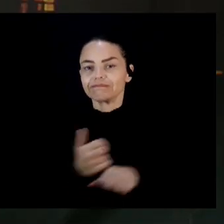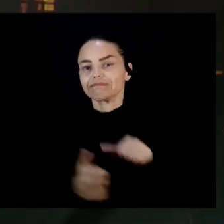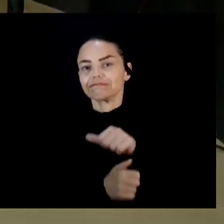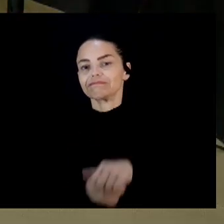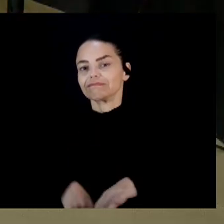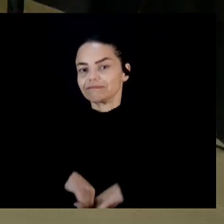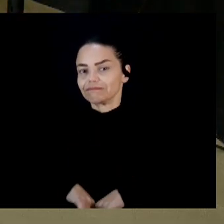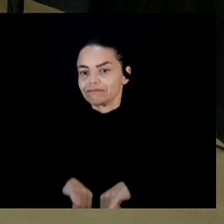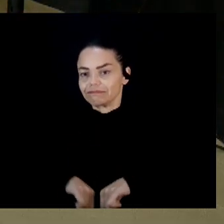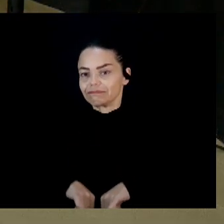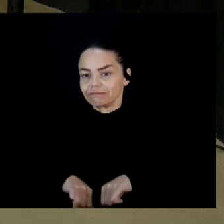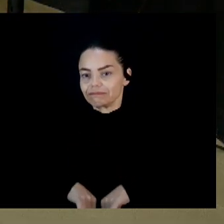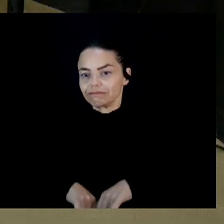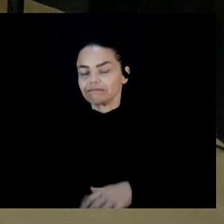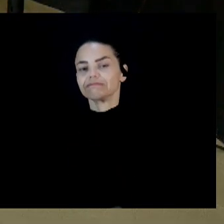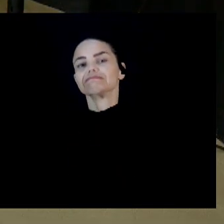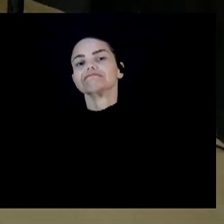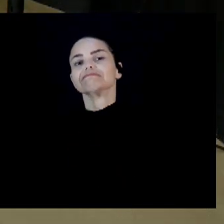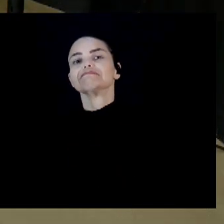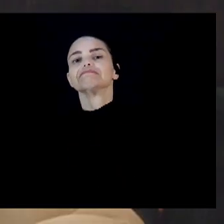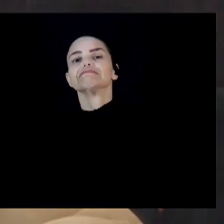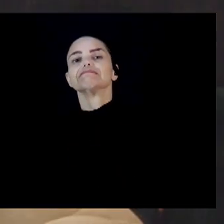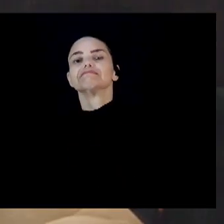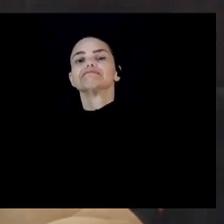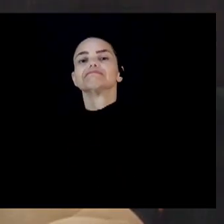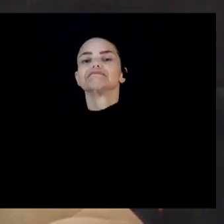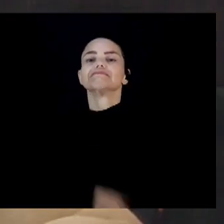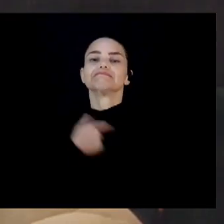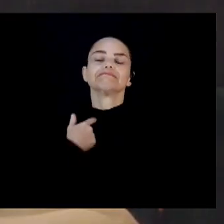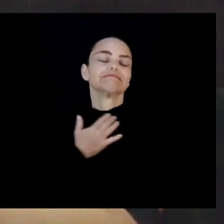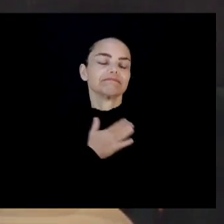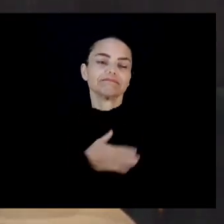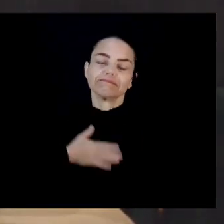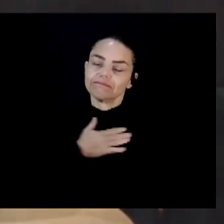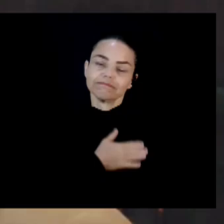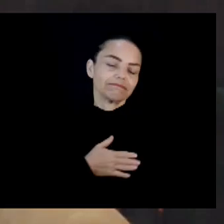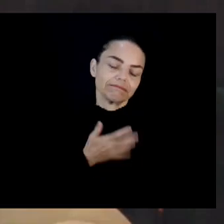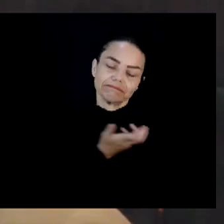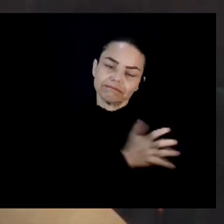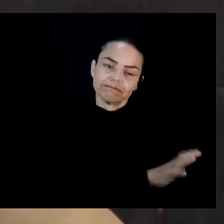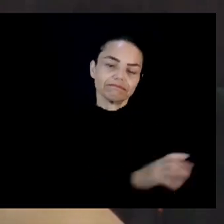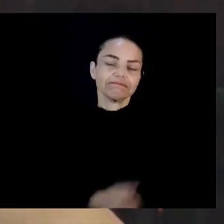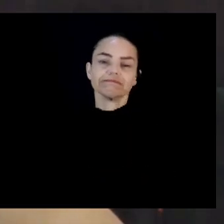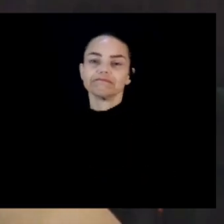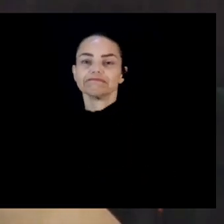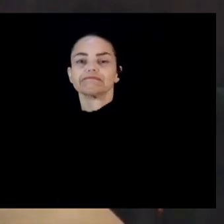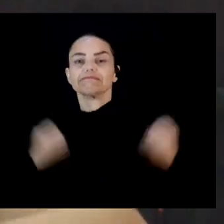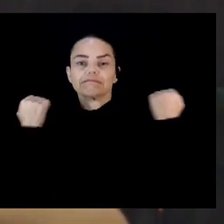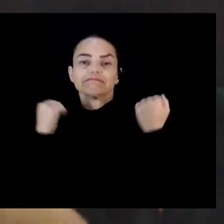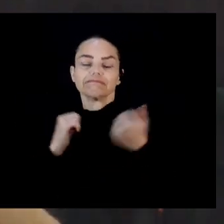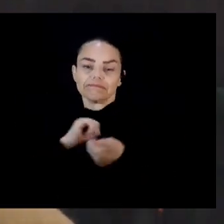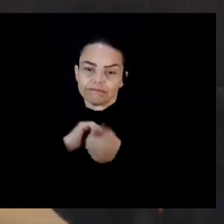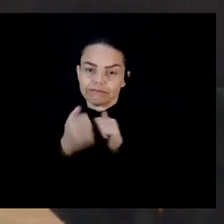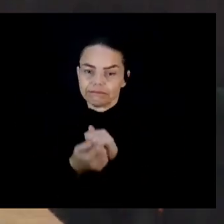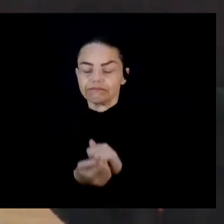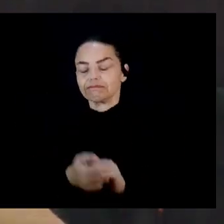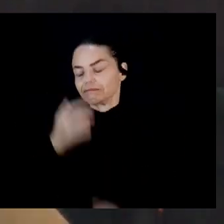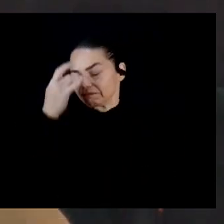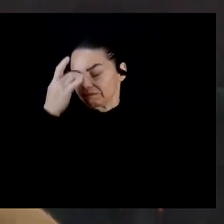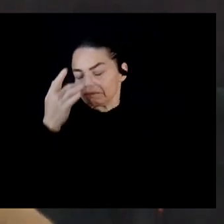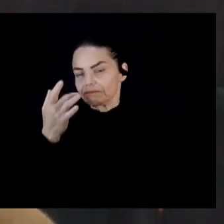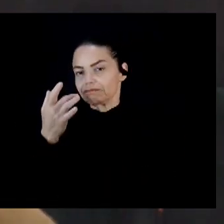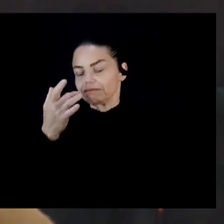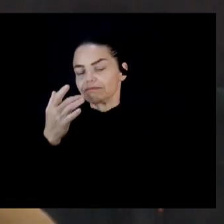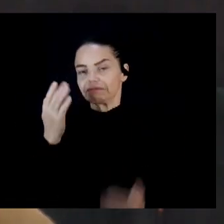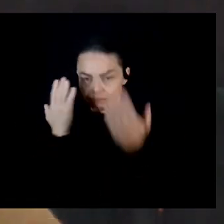Dani? Quando, assim, deixa de ser prazeroso para você. Porque o esporte, também na parte psicológica, ele traz um benefício, ele